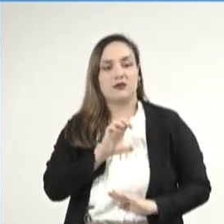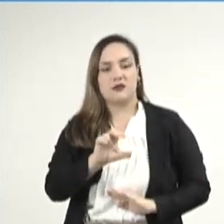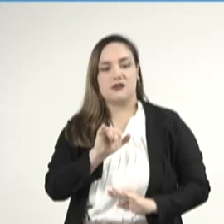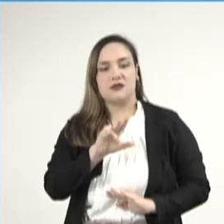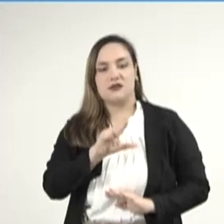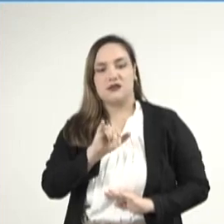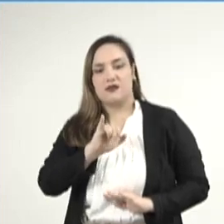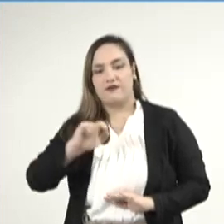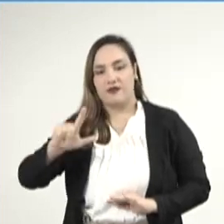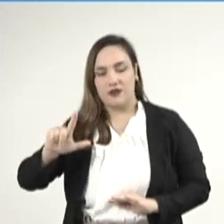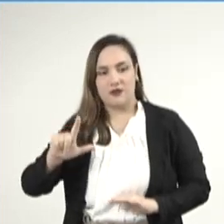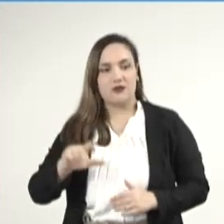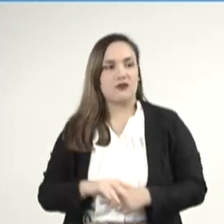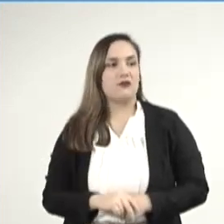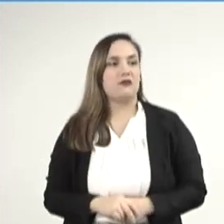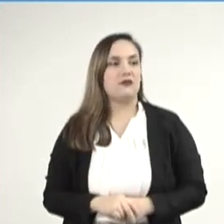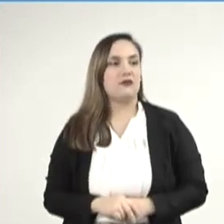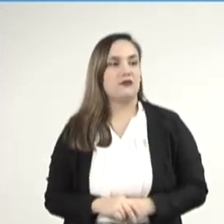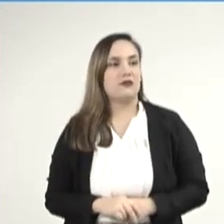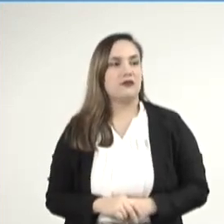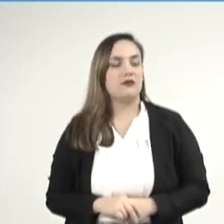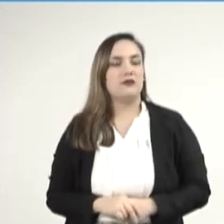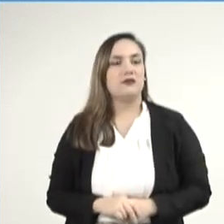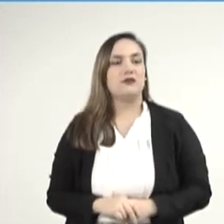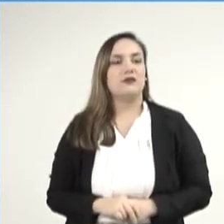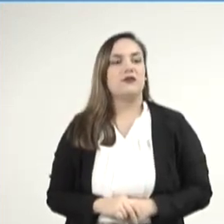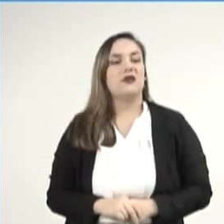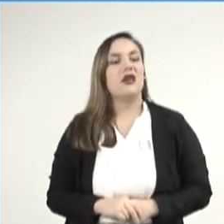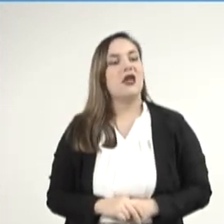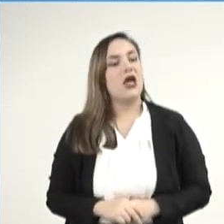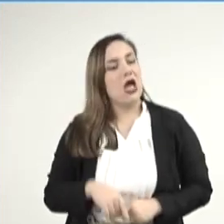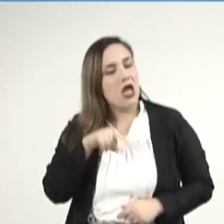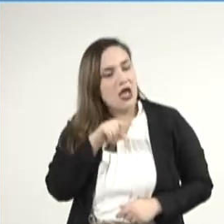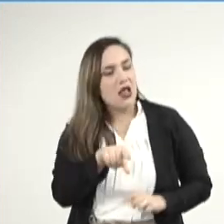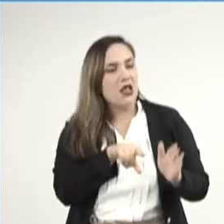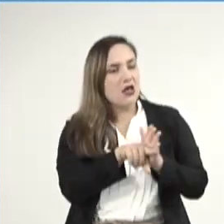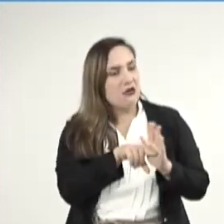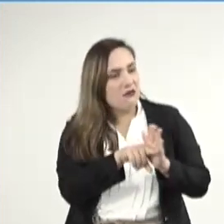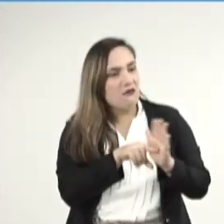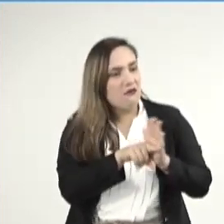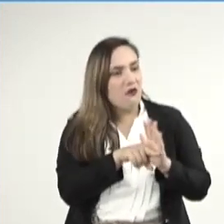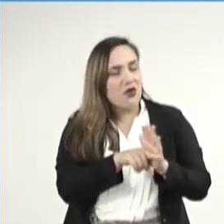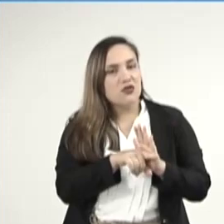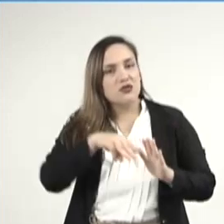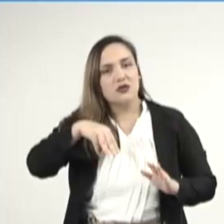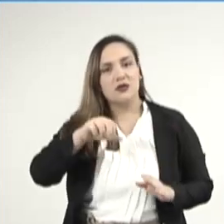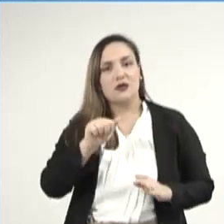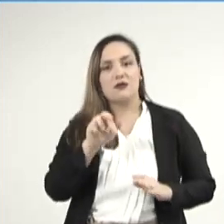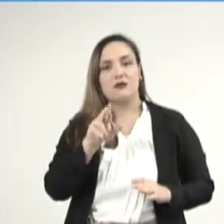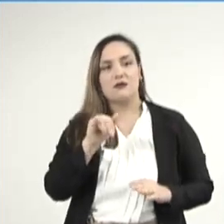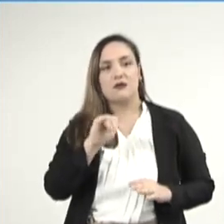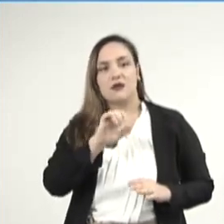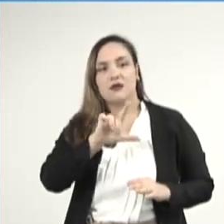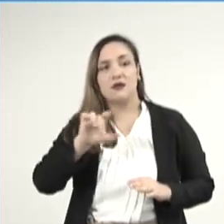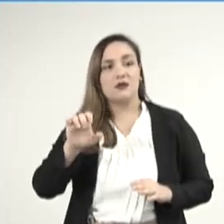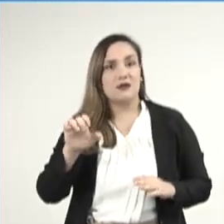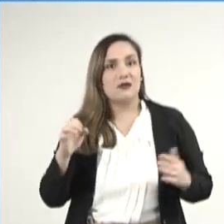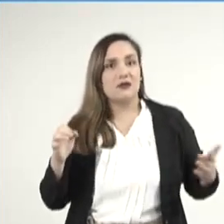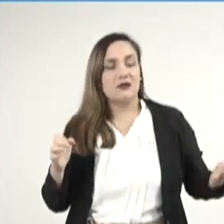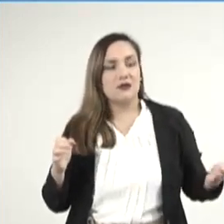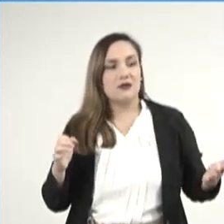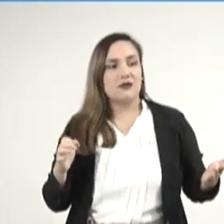que foi indicado para investigar a morte da Marielle Franco, ao